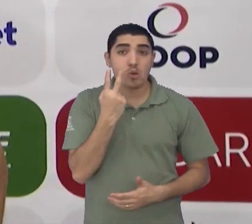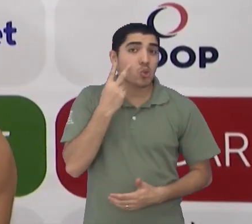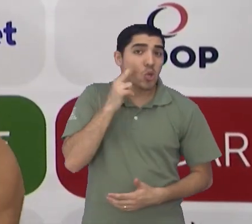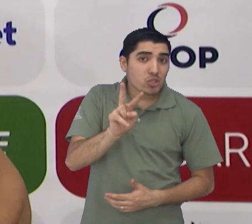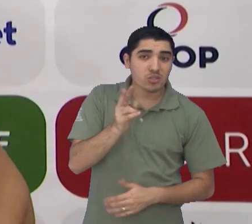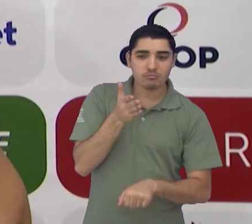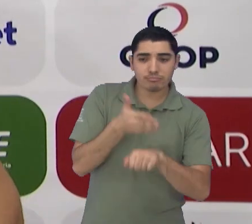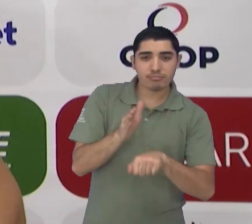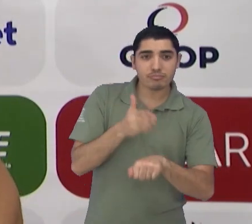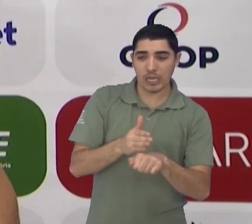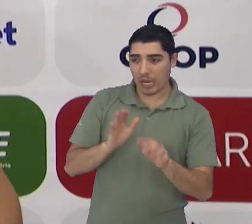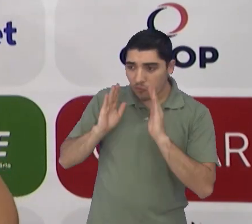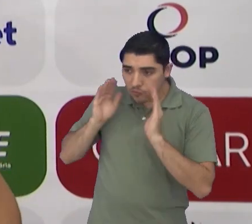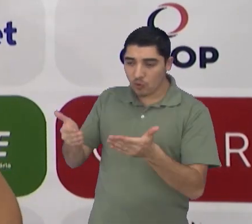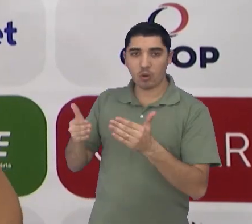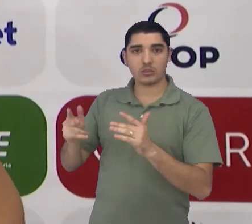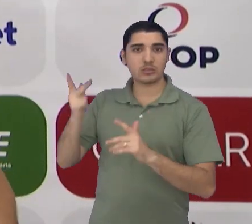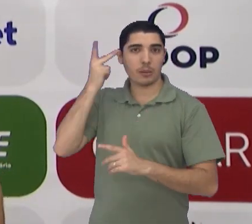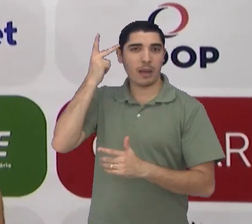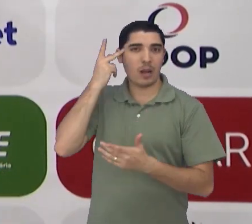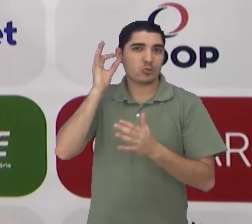jogo e eu acho que